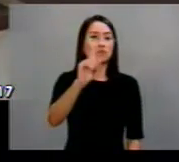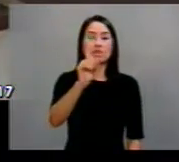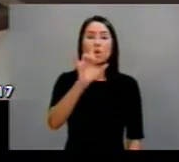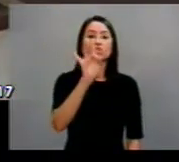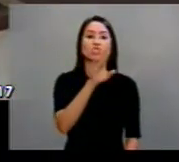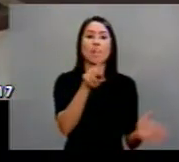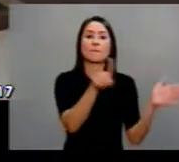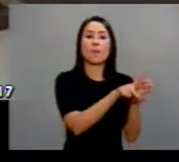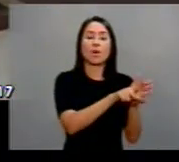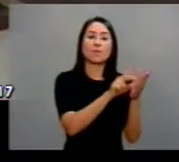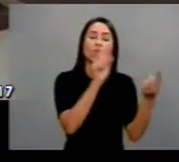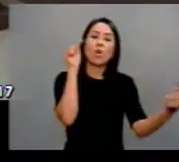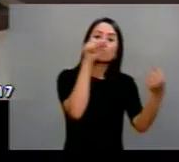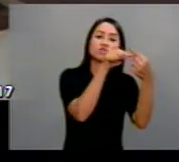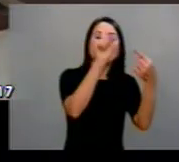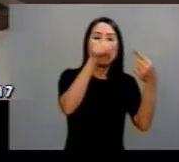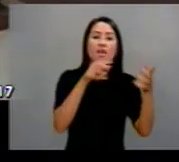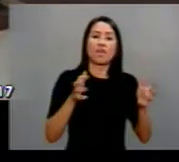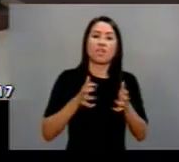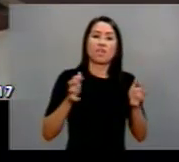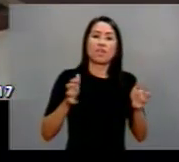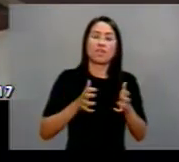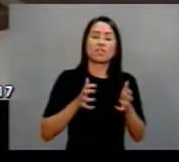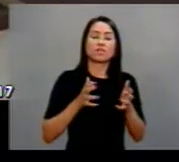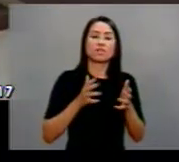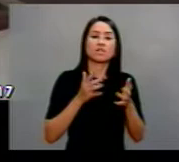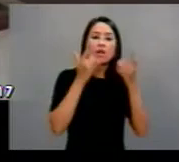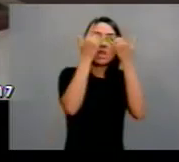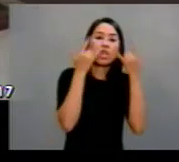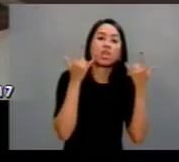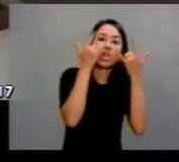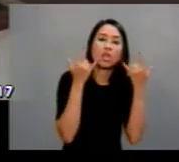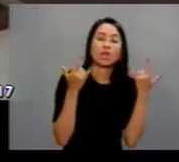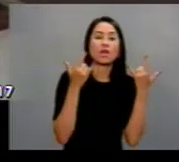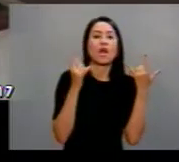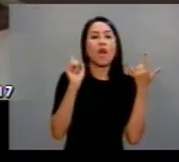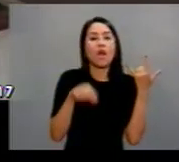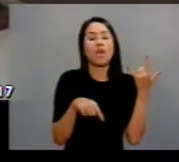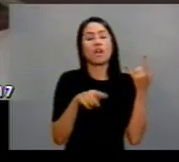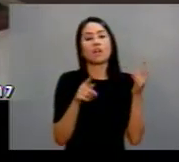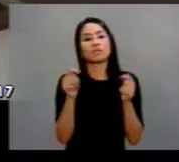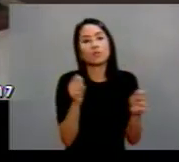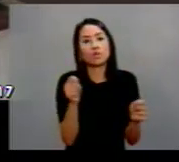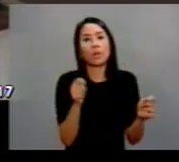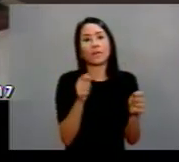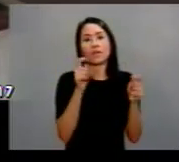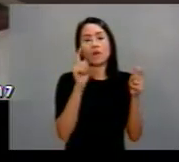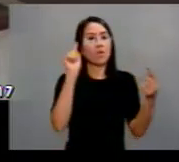latifúndio, um comitê de negócios dos escravocratas. Se o Congresso Nacional virou